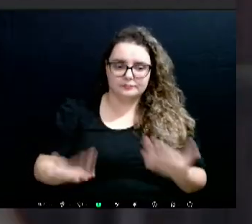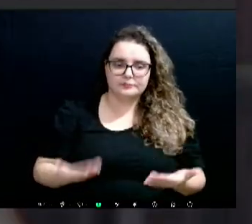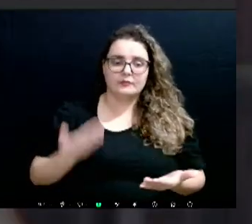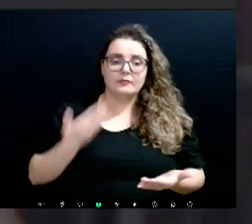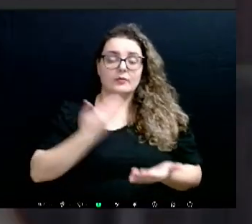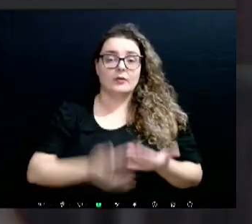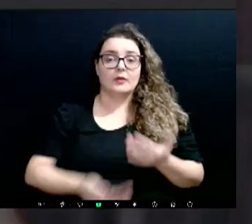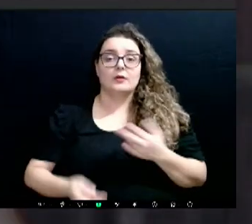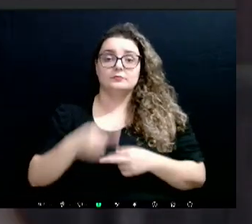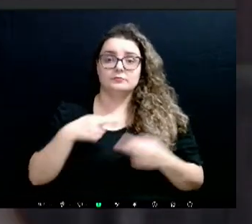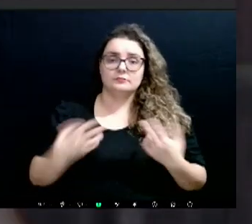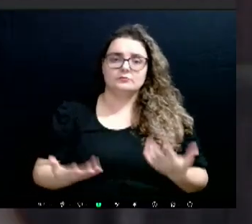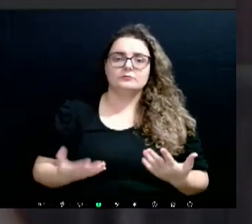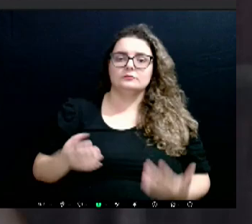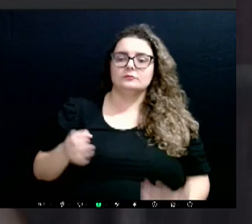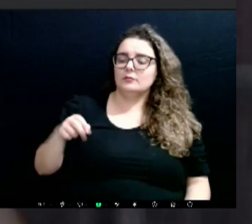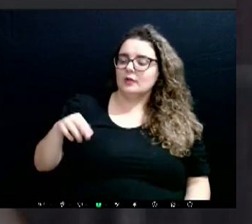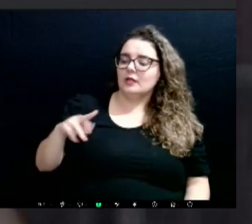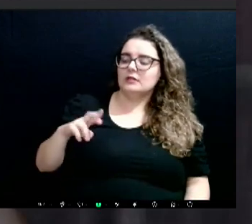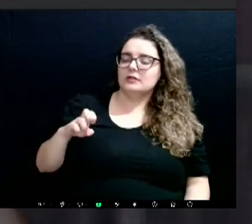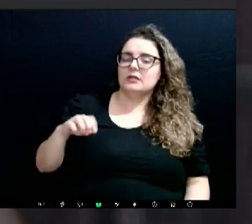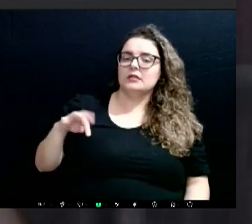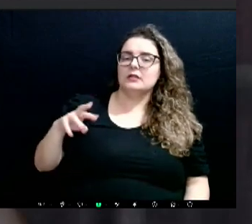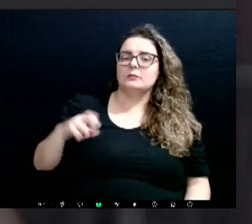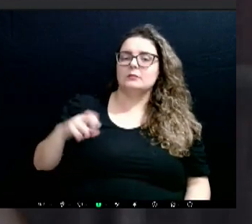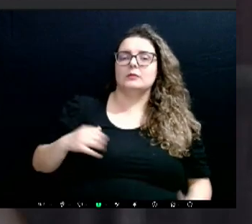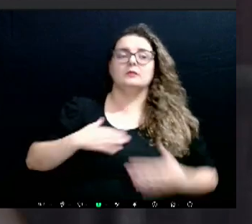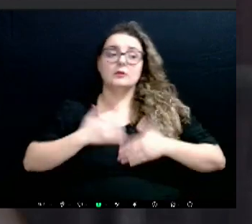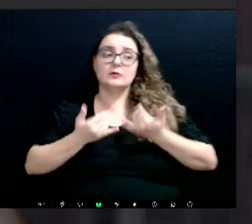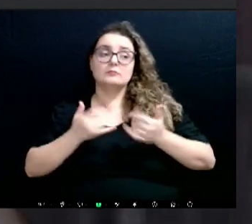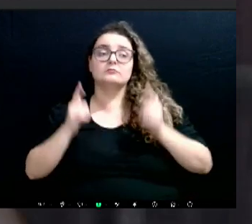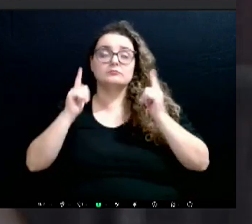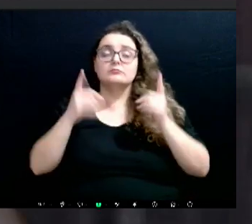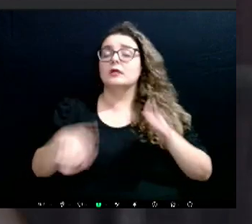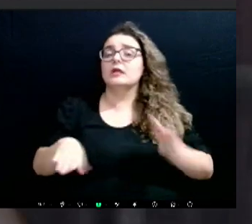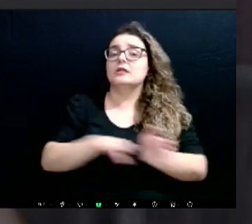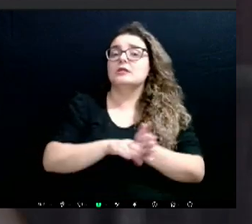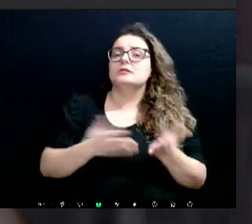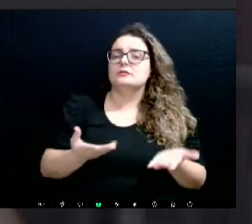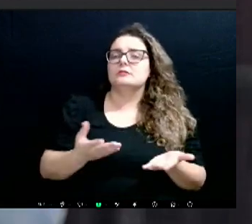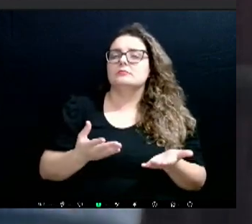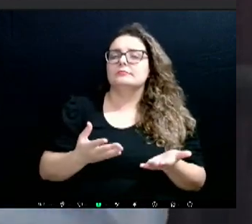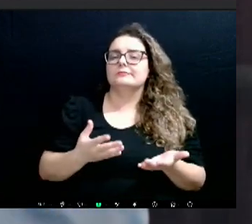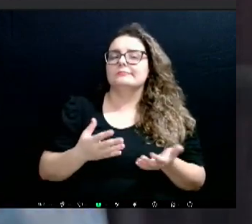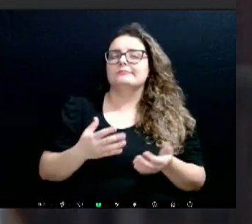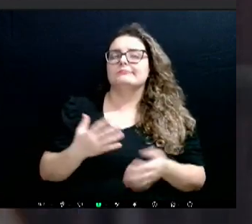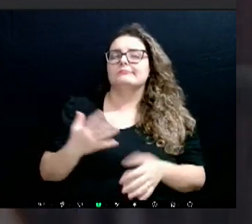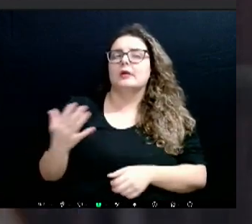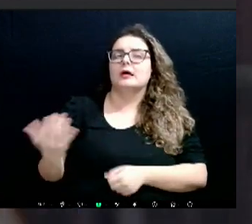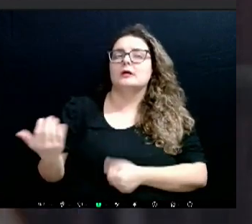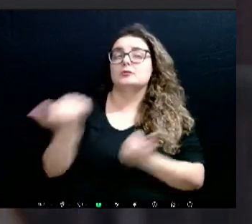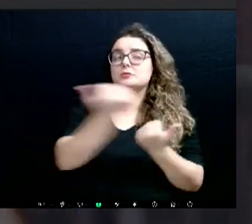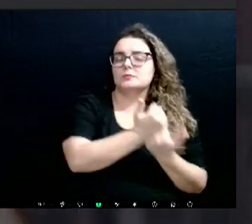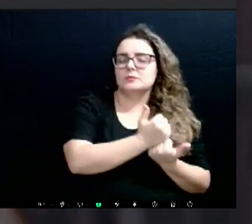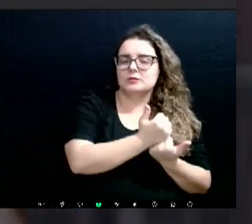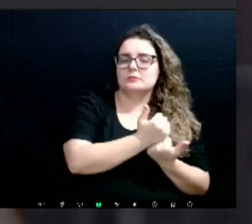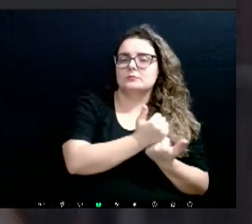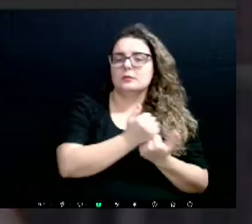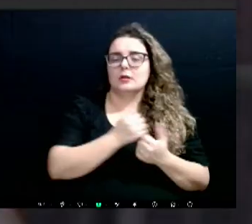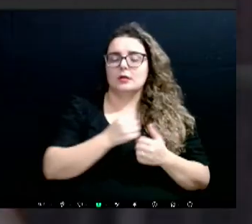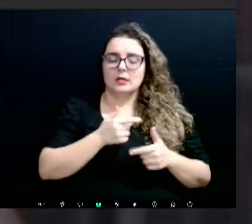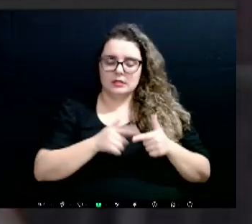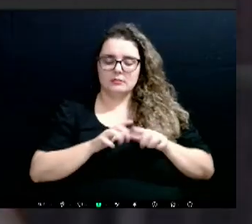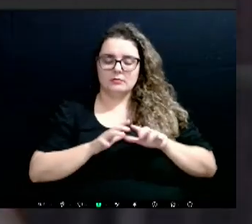do entretenimento, às vezes eu quero ver alguma coisa e vem como um tamponamento mesmo, para tentar, olha, deixa de lado e vamos lá, vamos